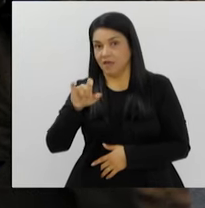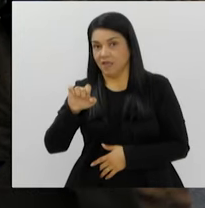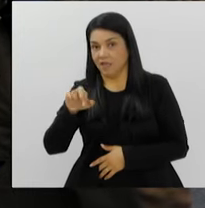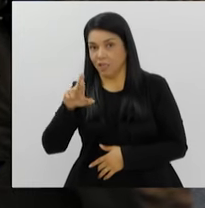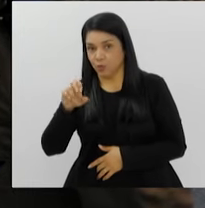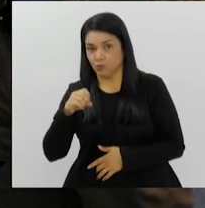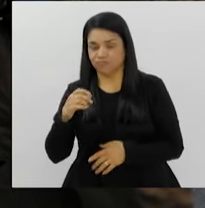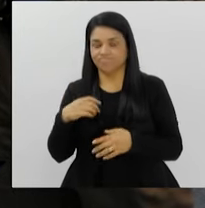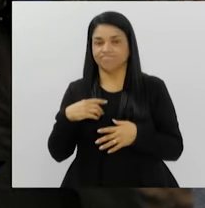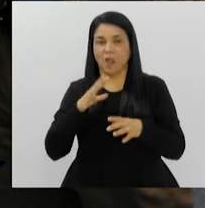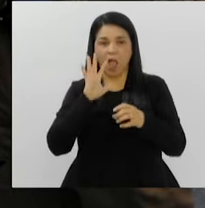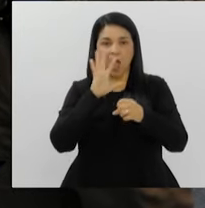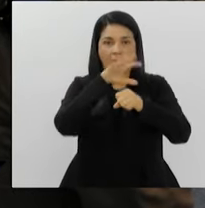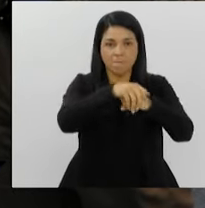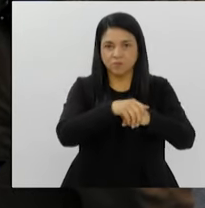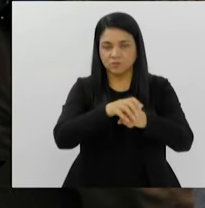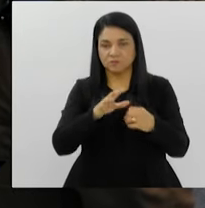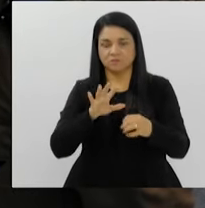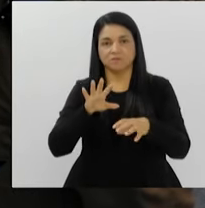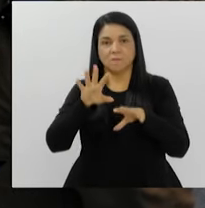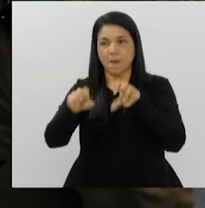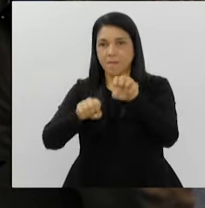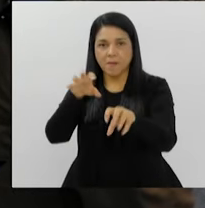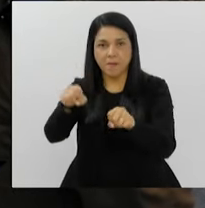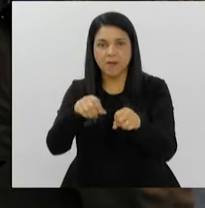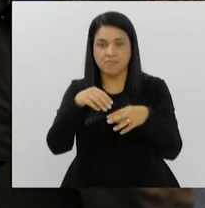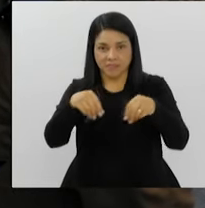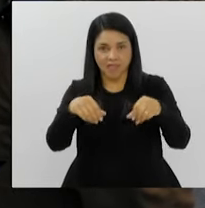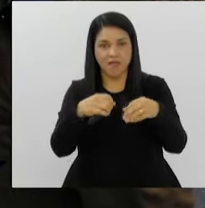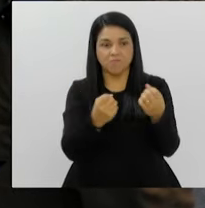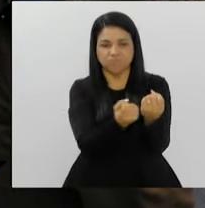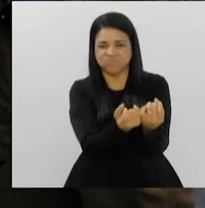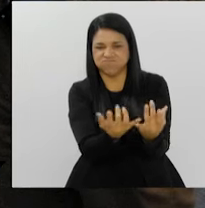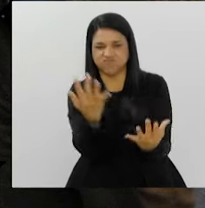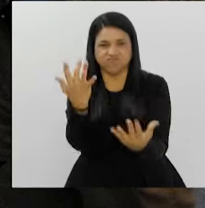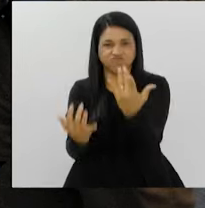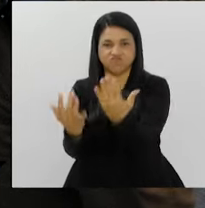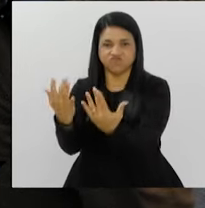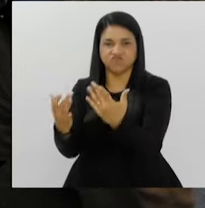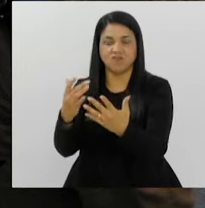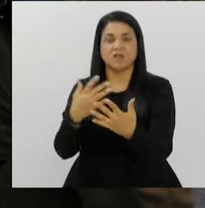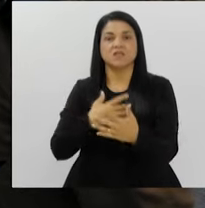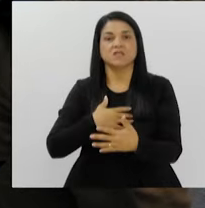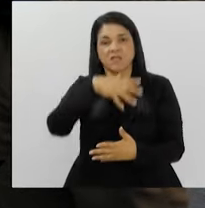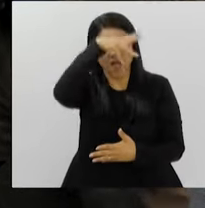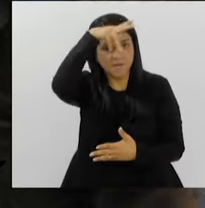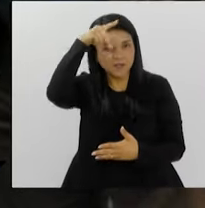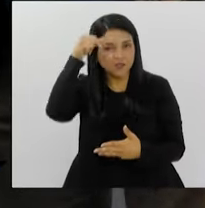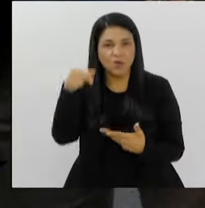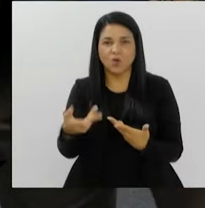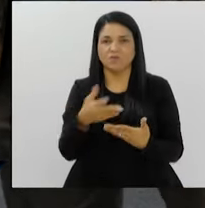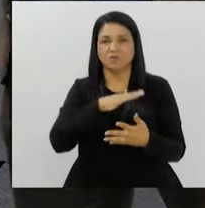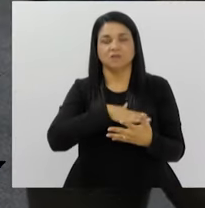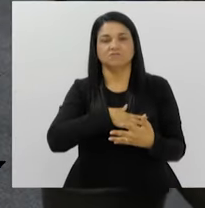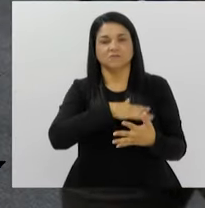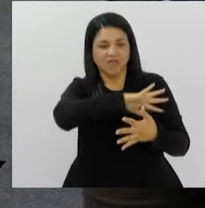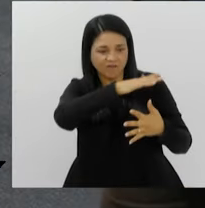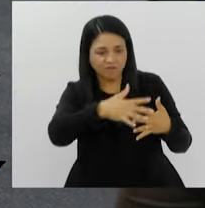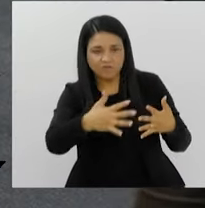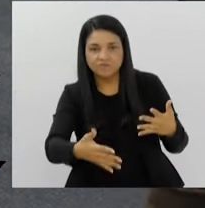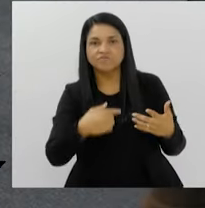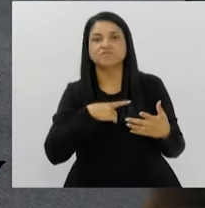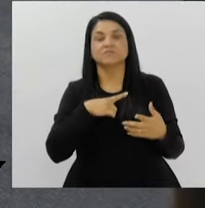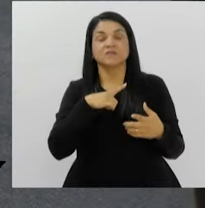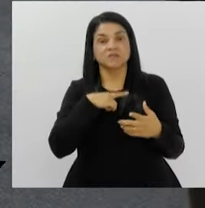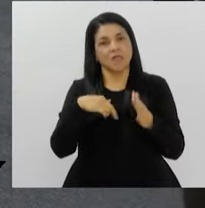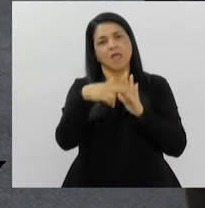esses, sim, botam fogo na Amazônia, queimam tudo. Lógico que toda regra tem exceção em todo lugar. Mas